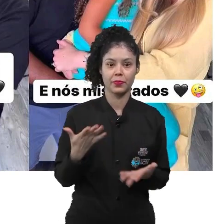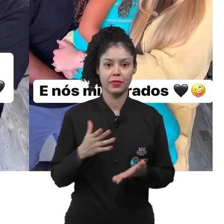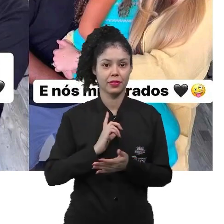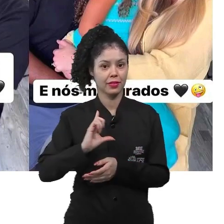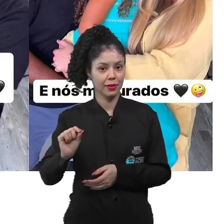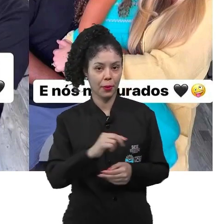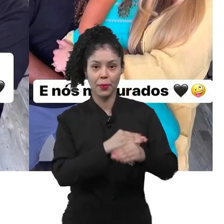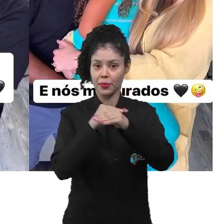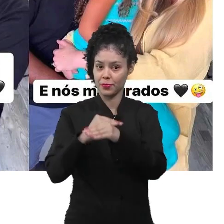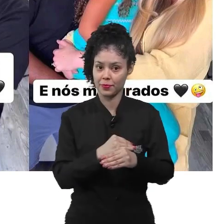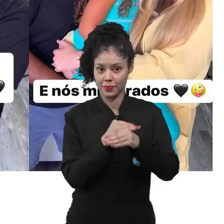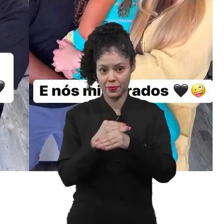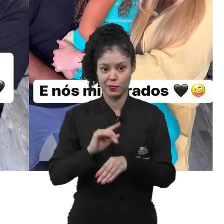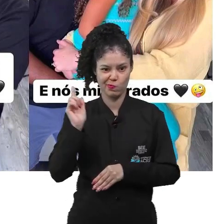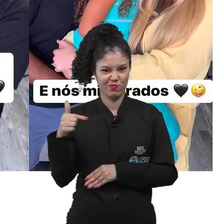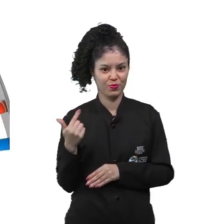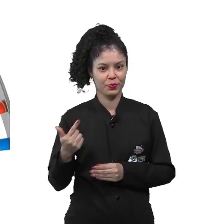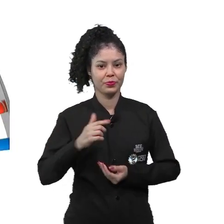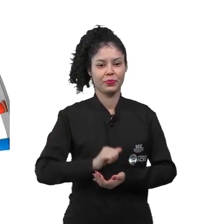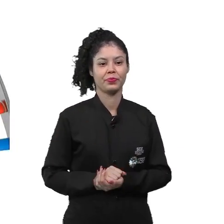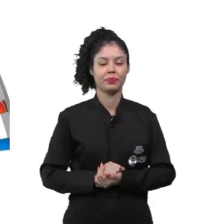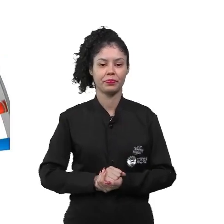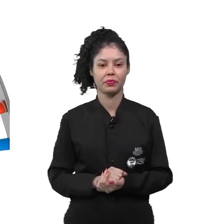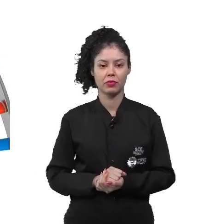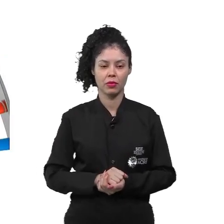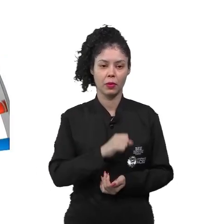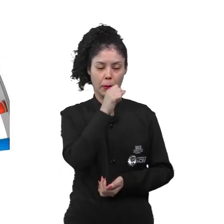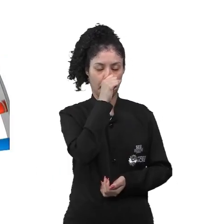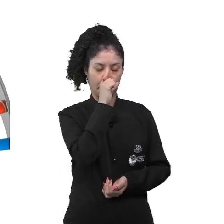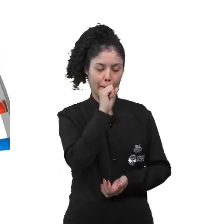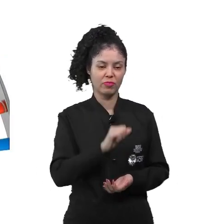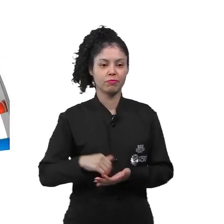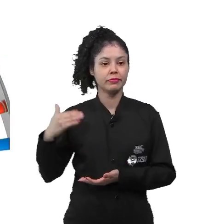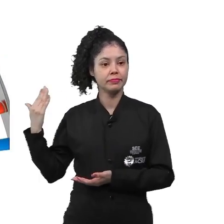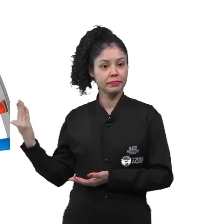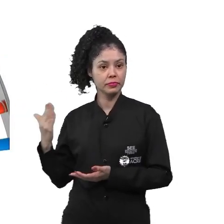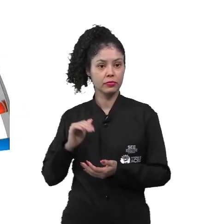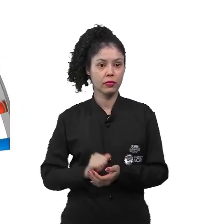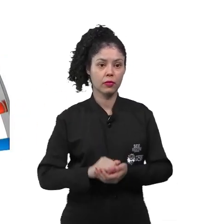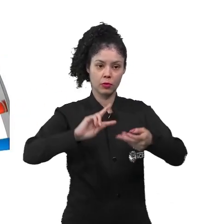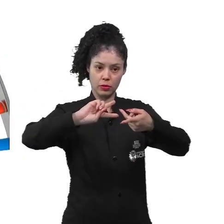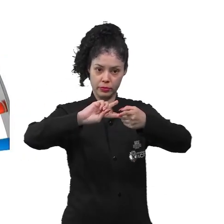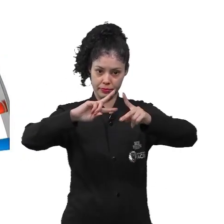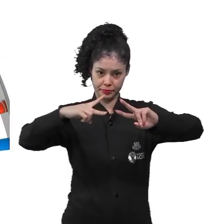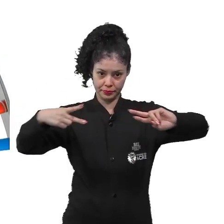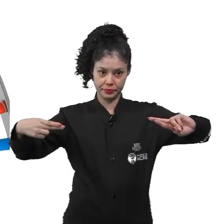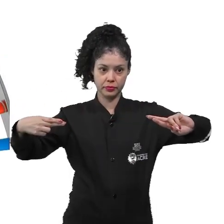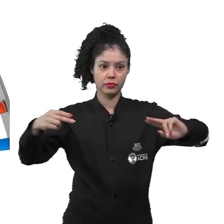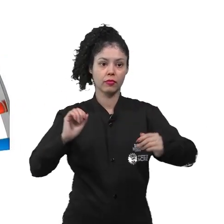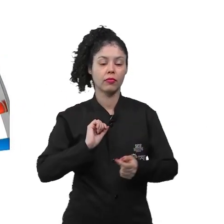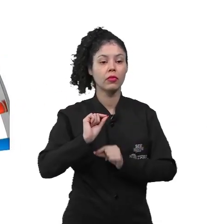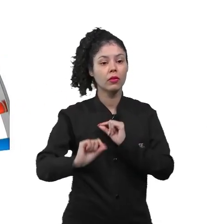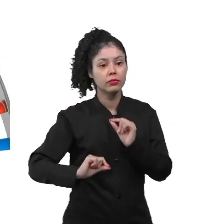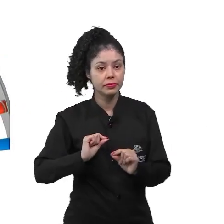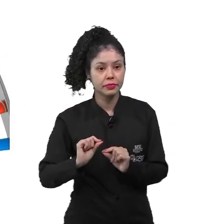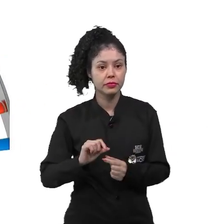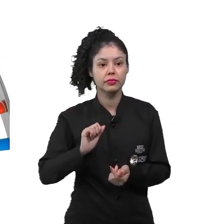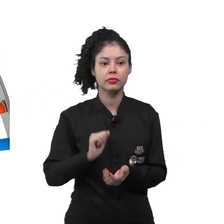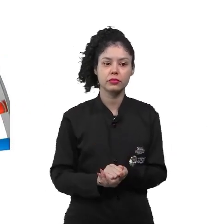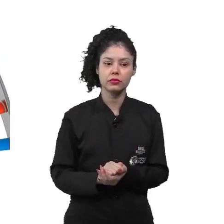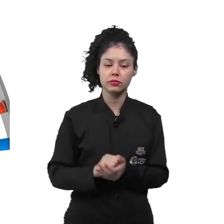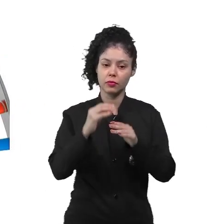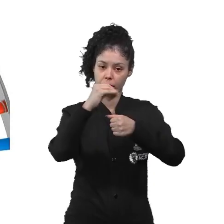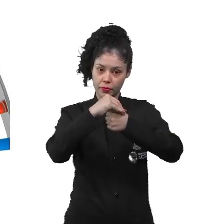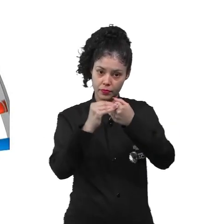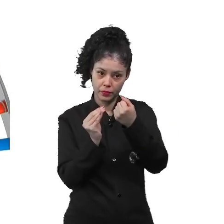sai igual a outro. Aqui, ó, nós temos a estrutura do DNA. Então, o DNA, ele é uma